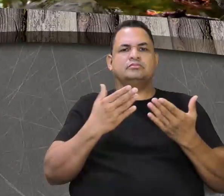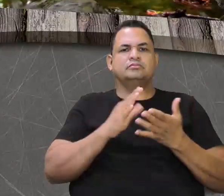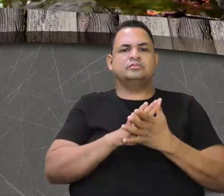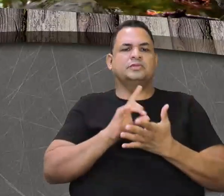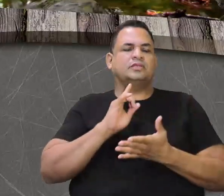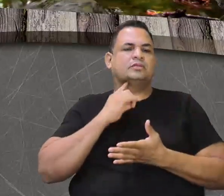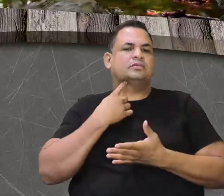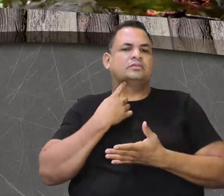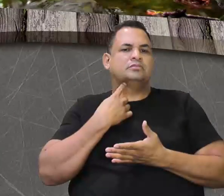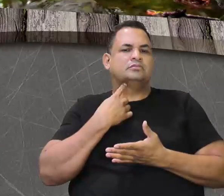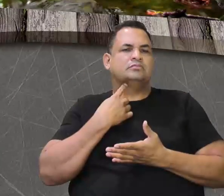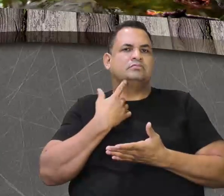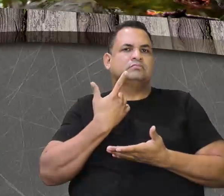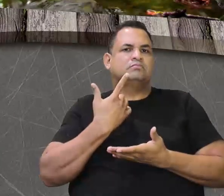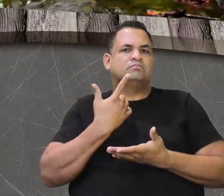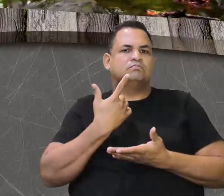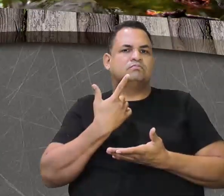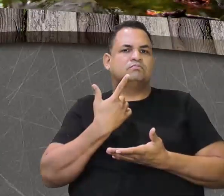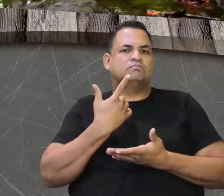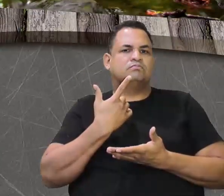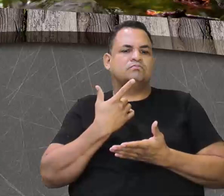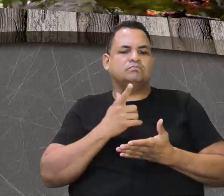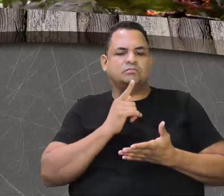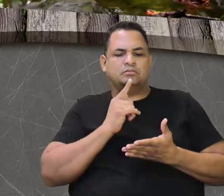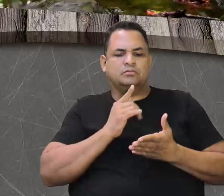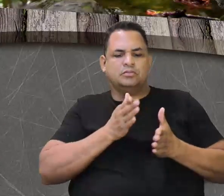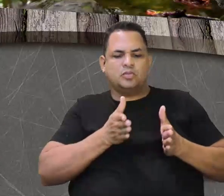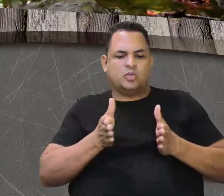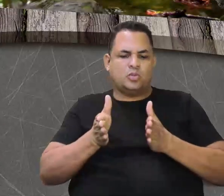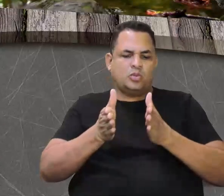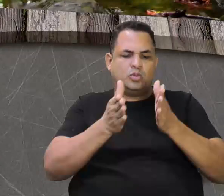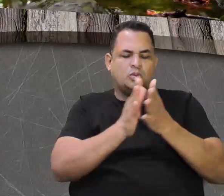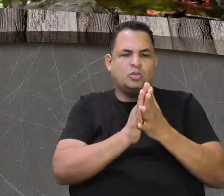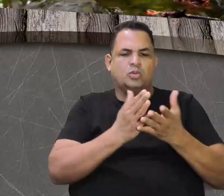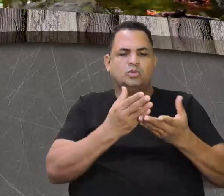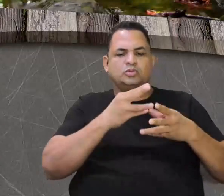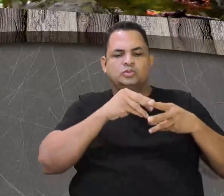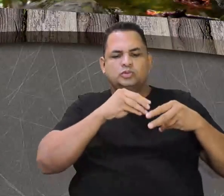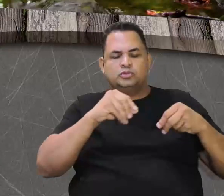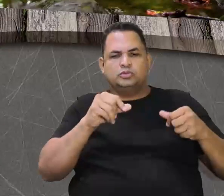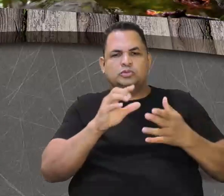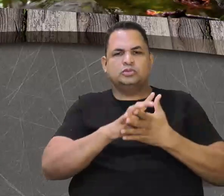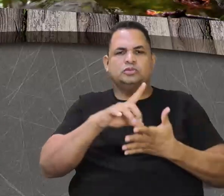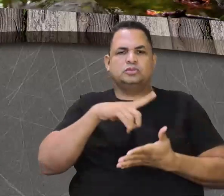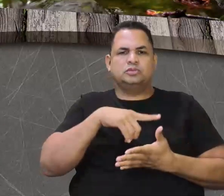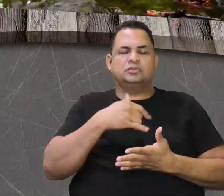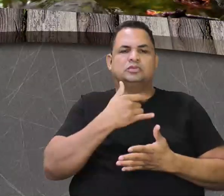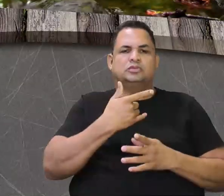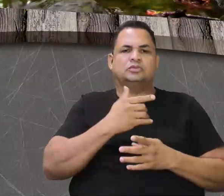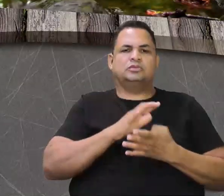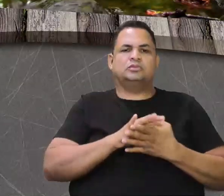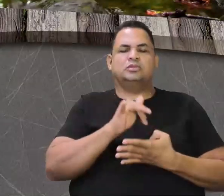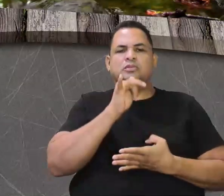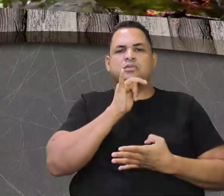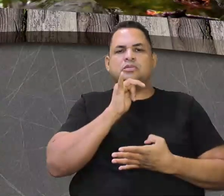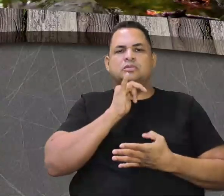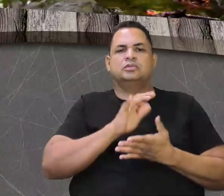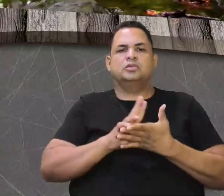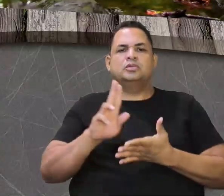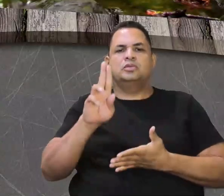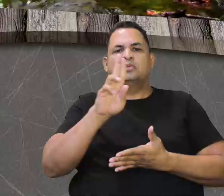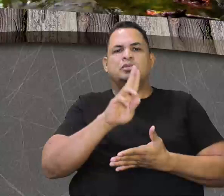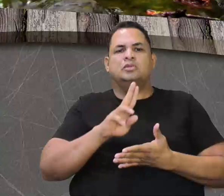de poluição dos corpos hídricos ou do solo, aí a gente tem, por exemplo, o uso